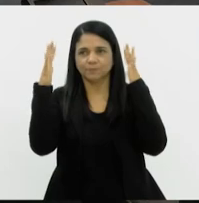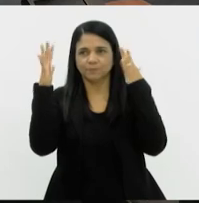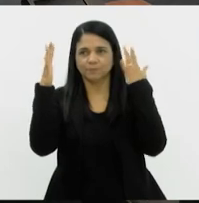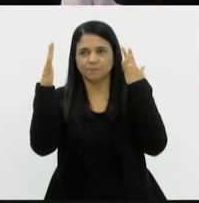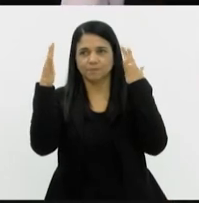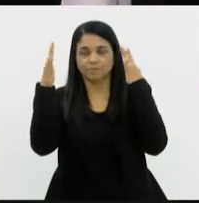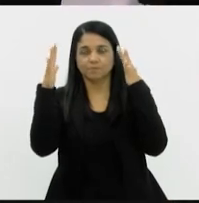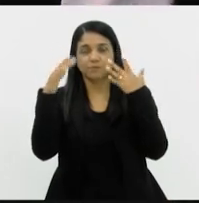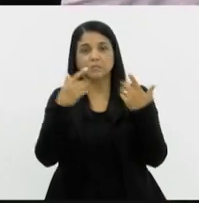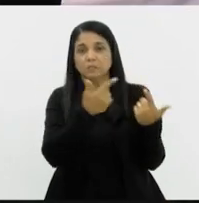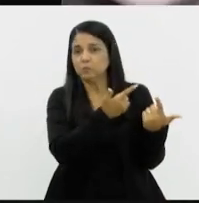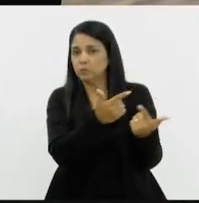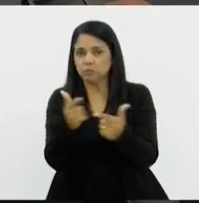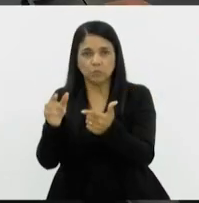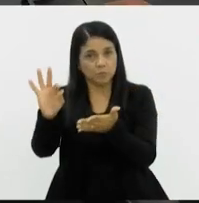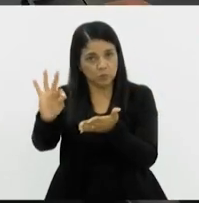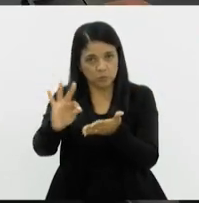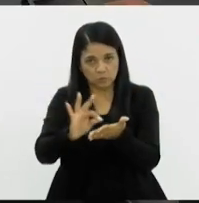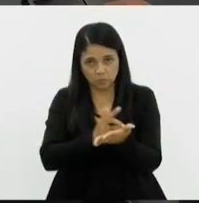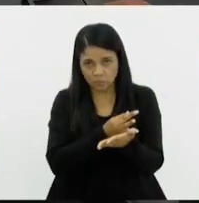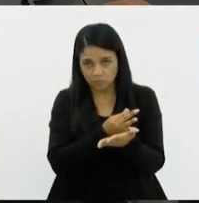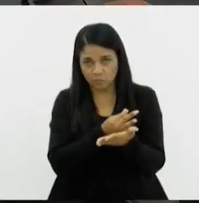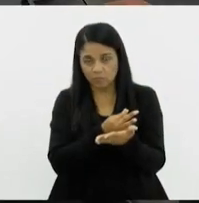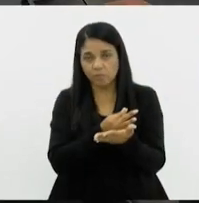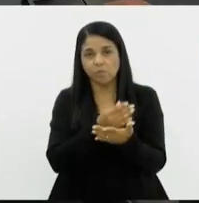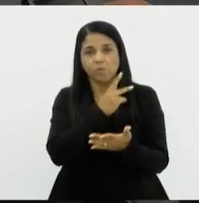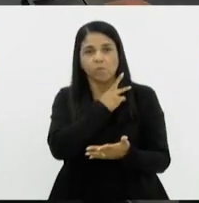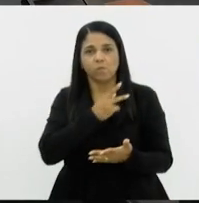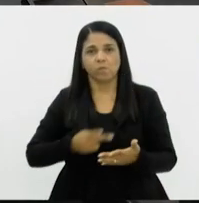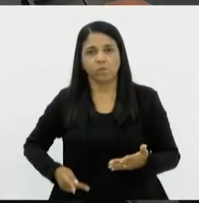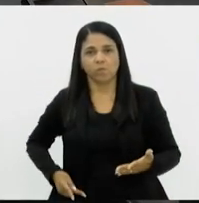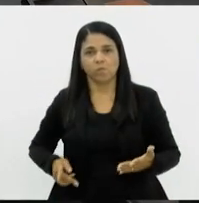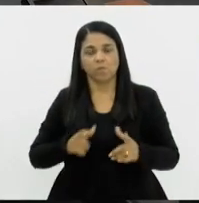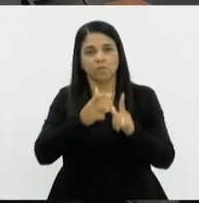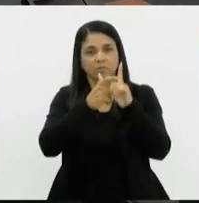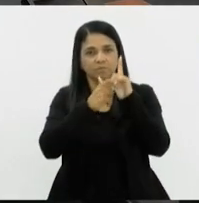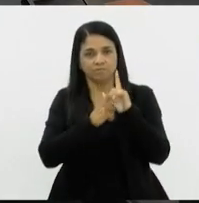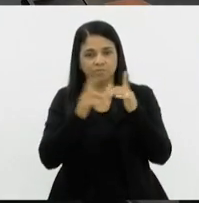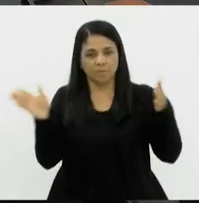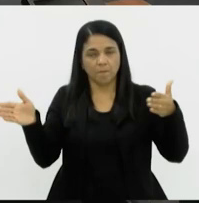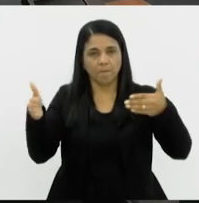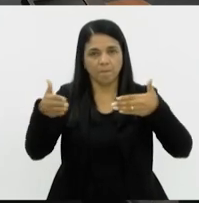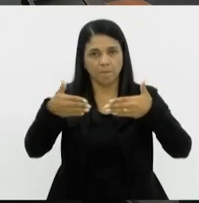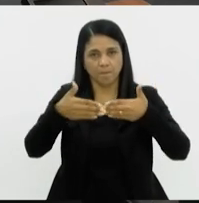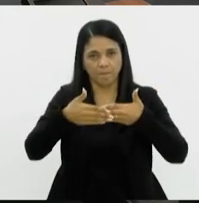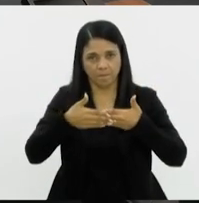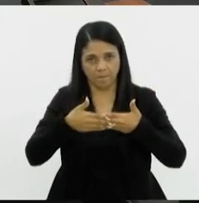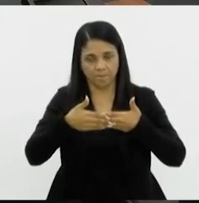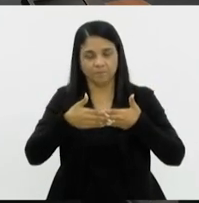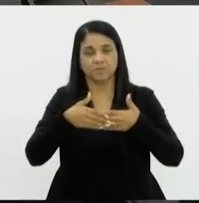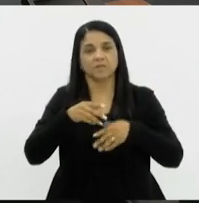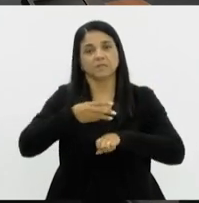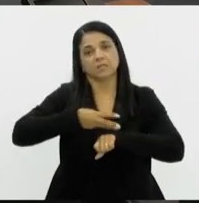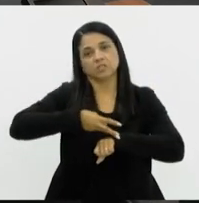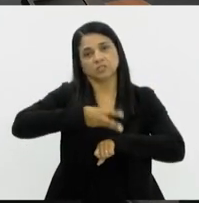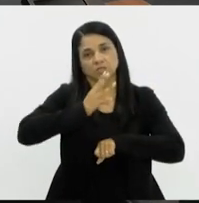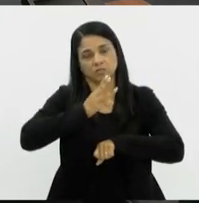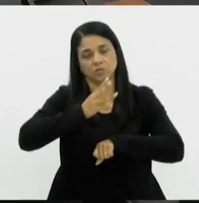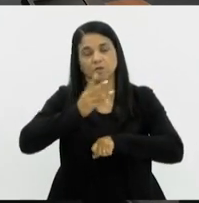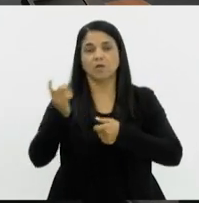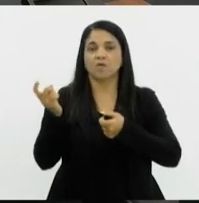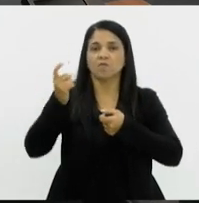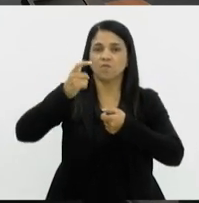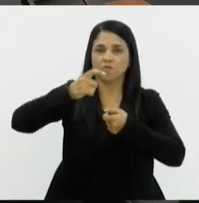Não havendo mais orador escrito, a presidência suspende a sessão até as 15 horas quando